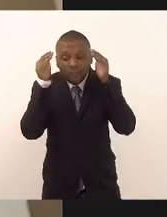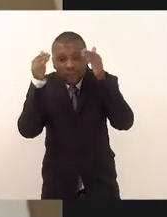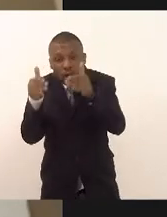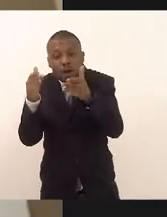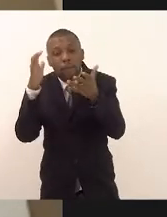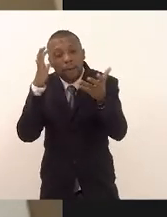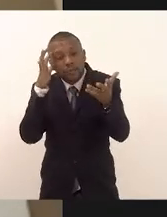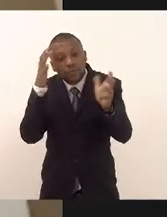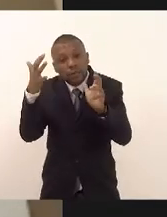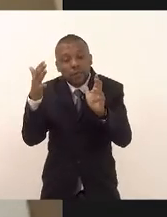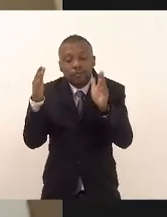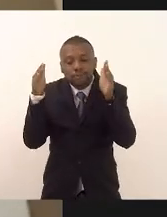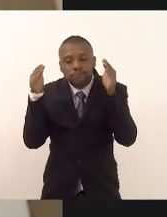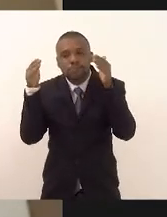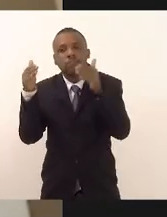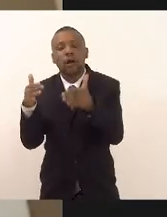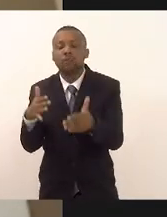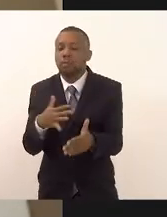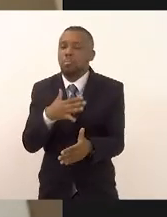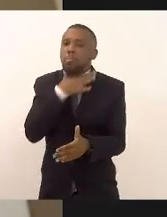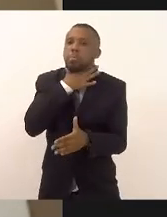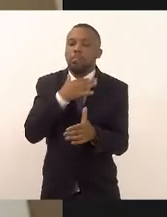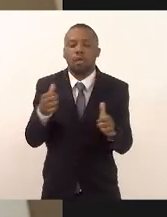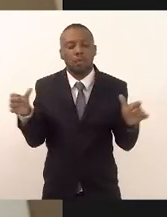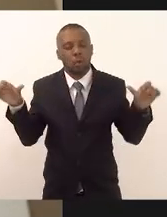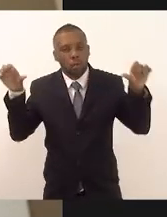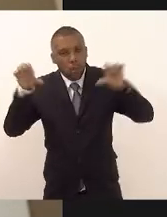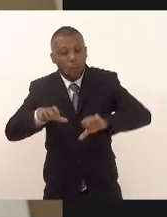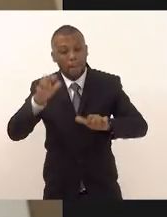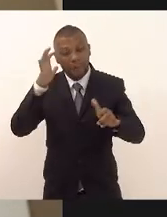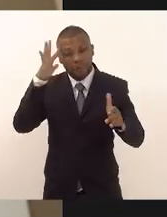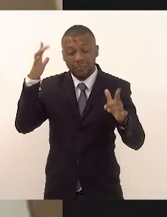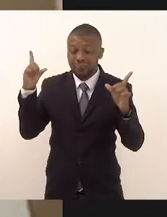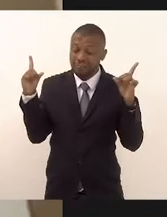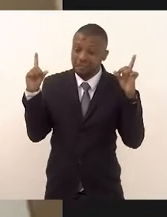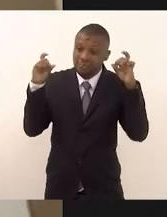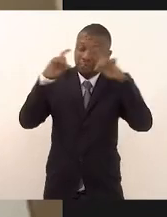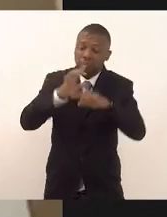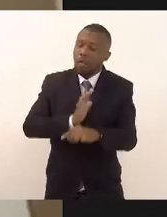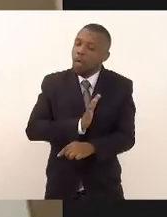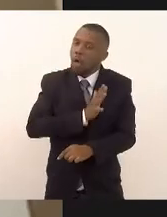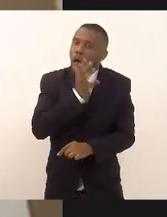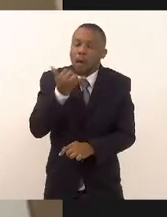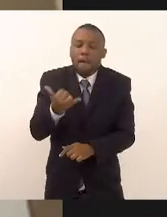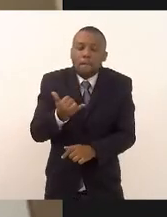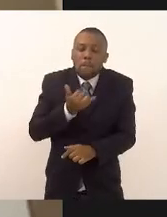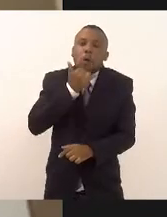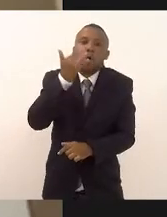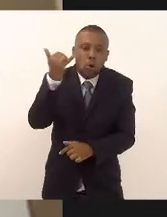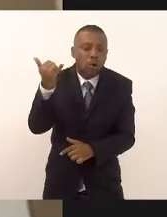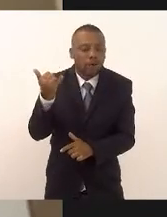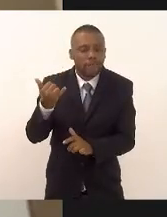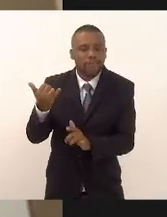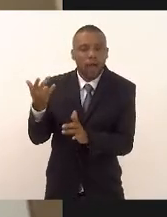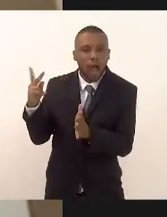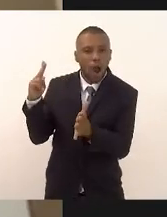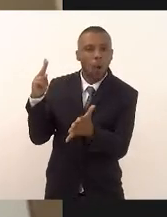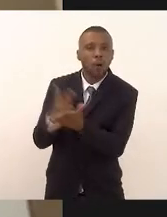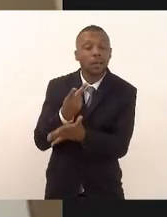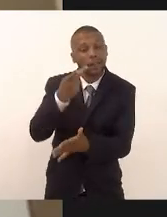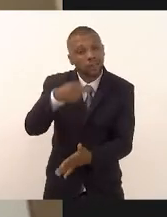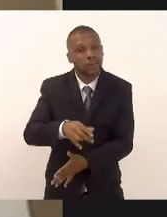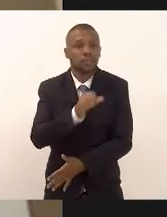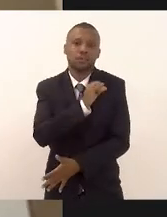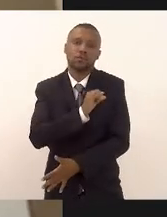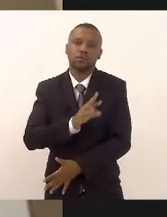situação de calamidade, a situação de tragédia que venha sido acometido o nosso estado